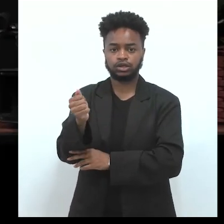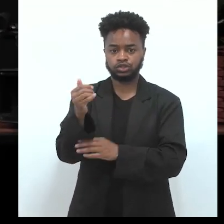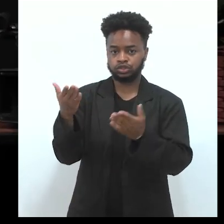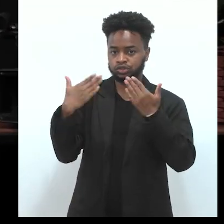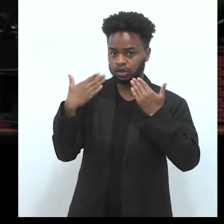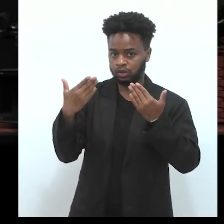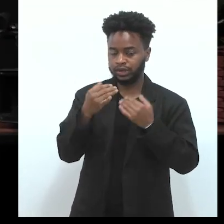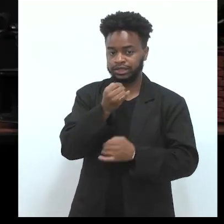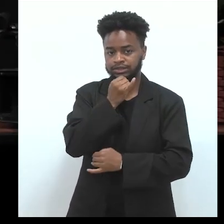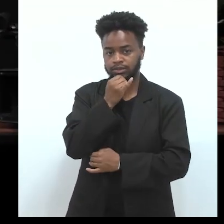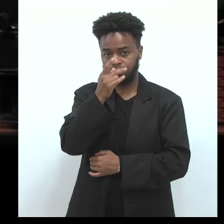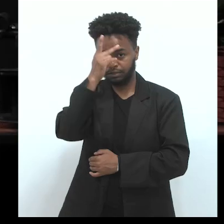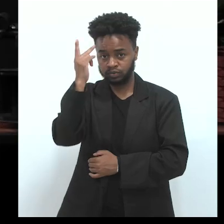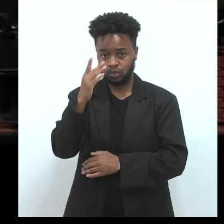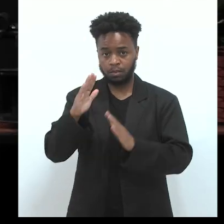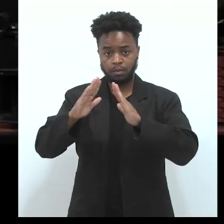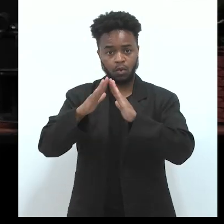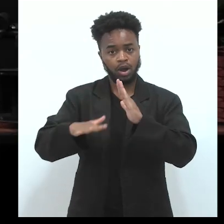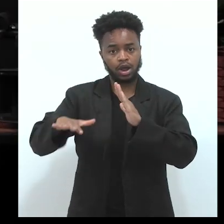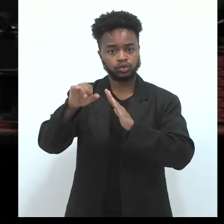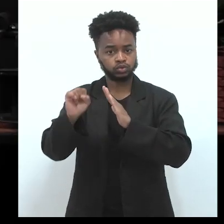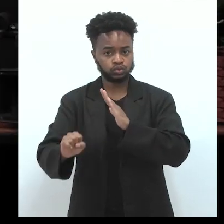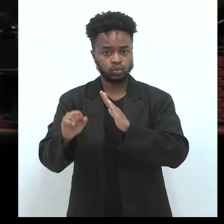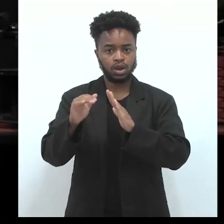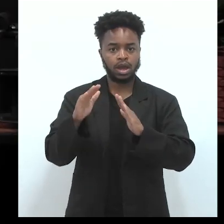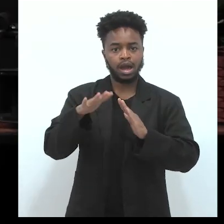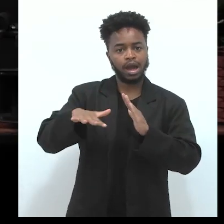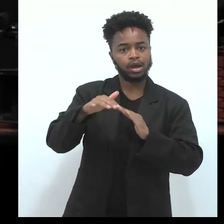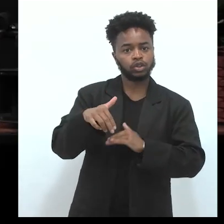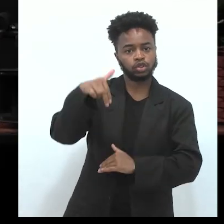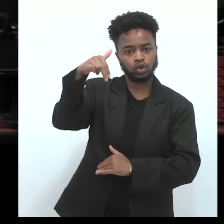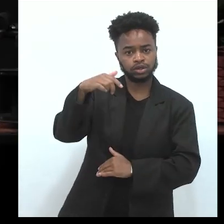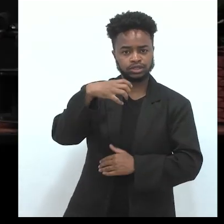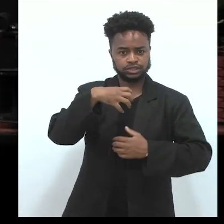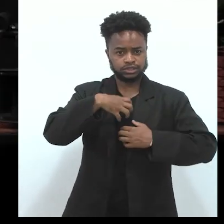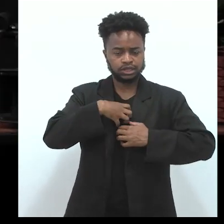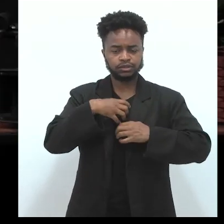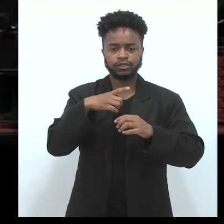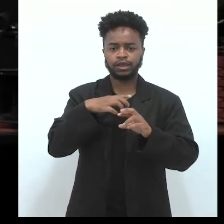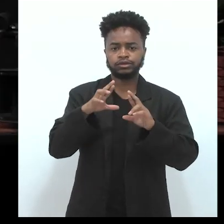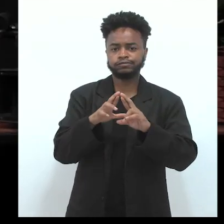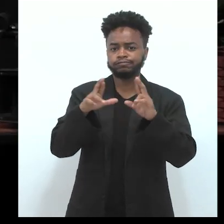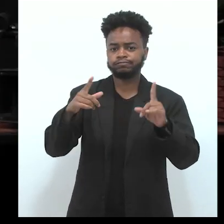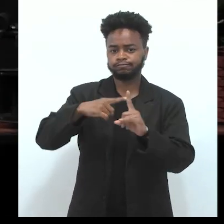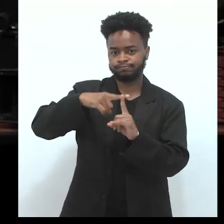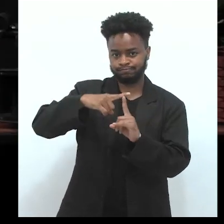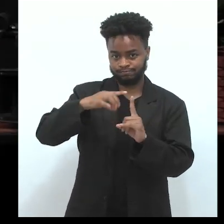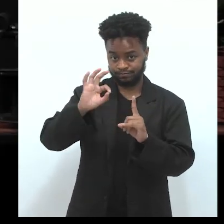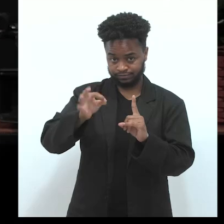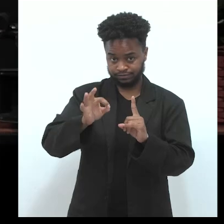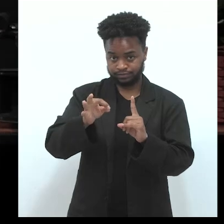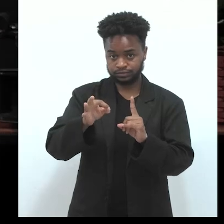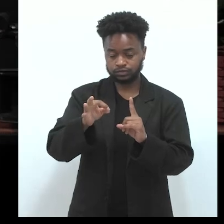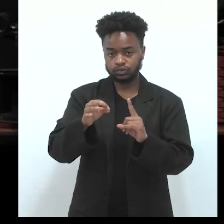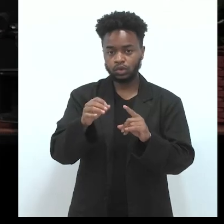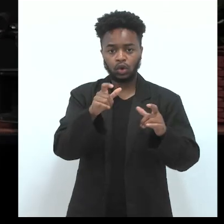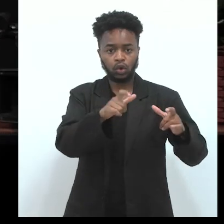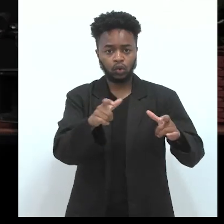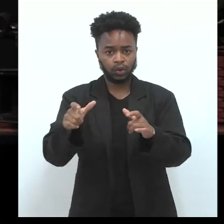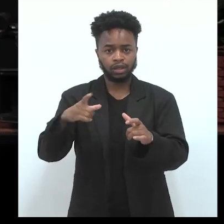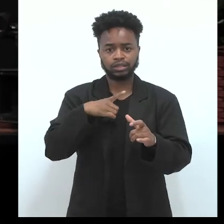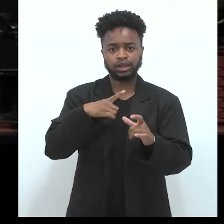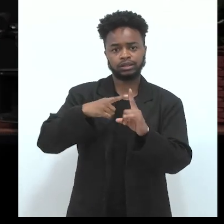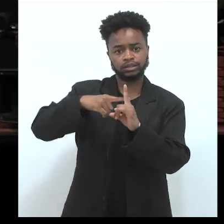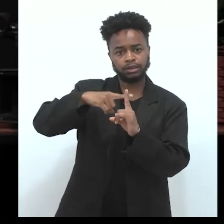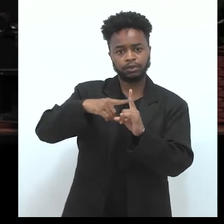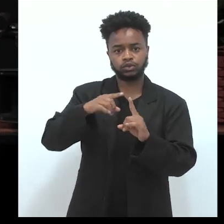por exemplo, quem mora na Zona Sul, quem mora na Zona Norte, sente essa diferença de temperatura, né? Os